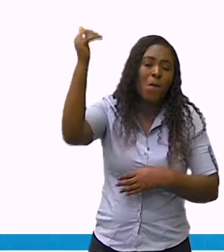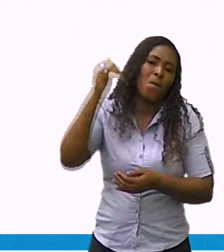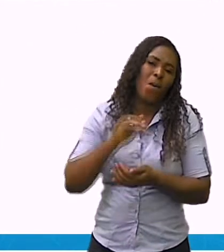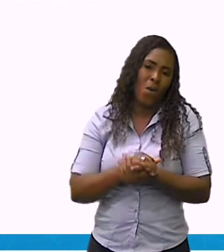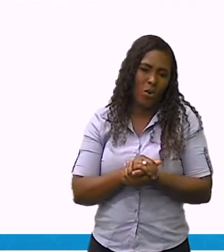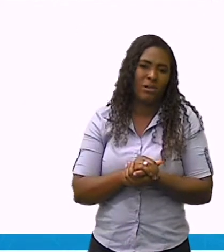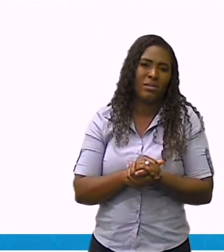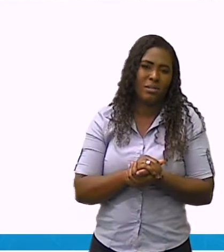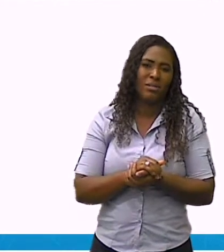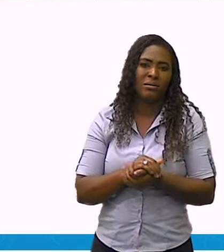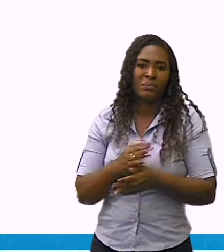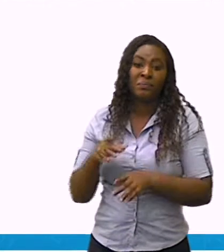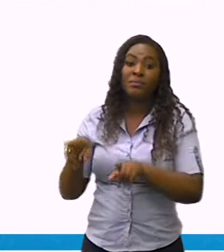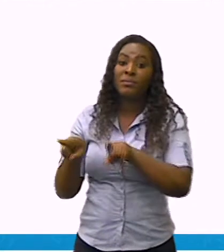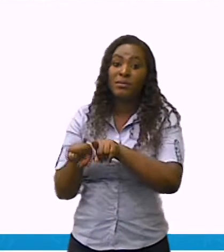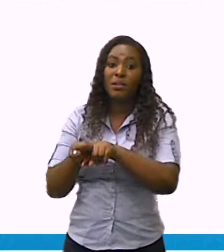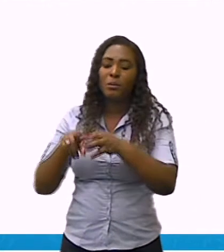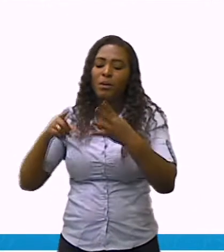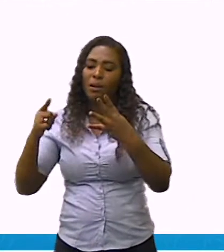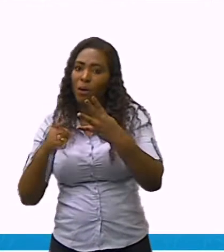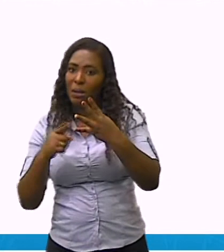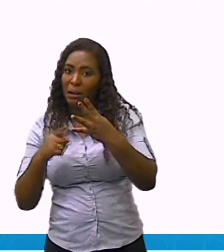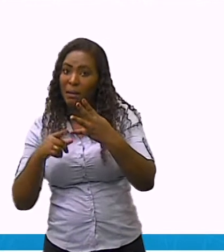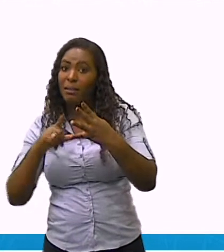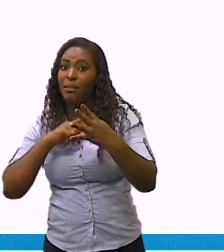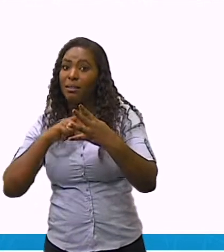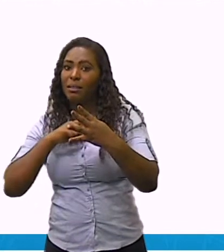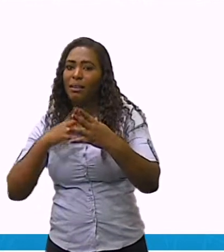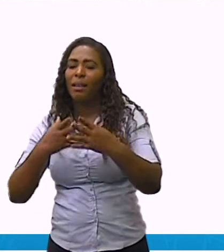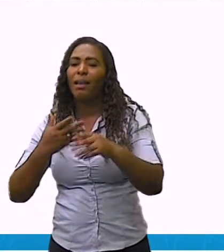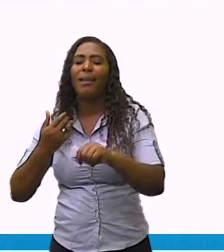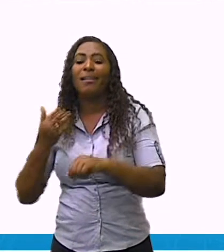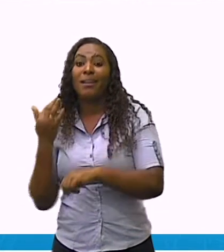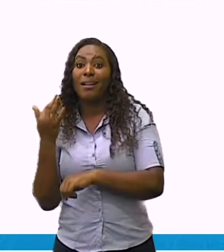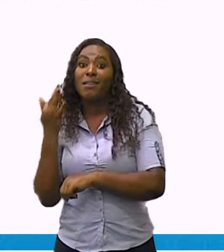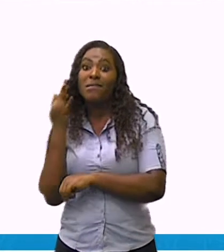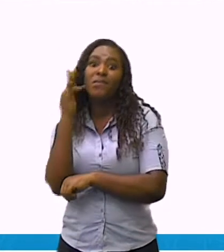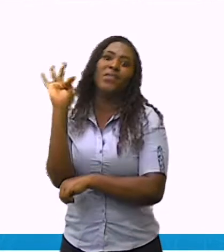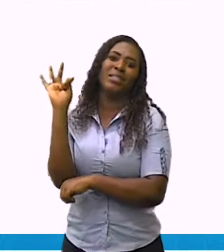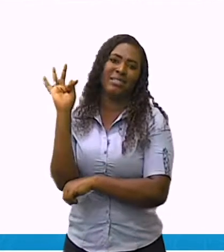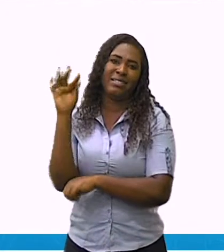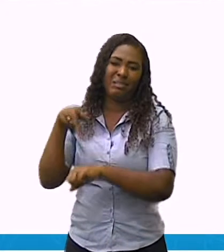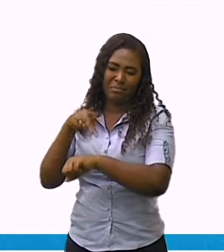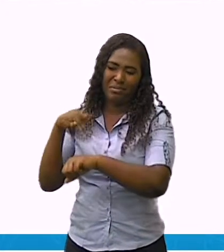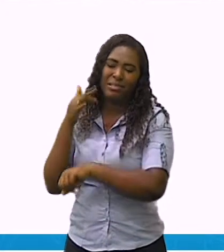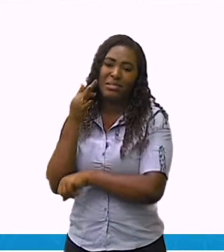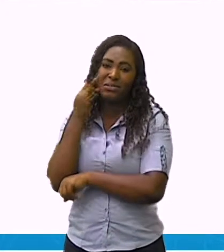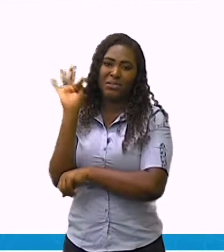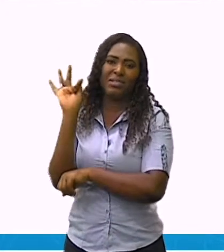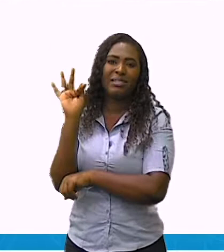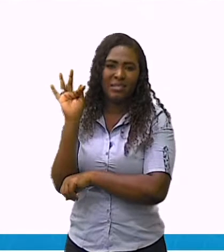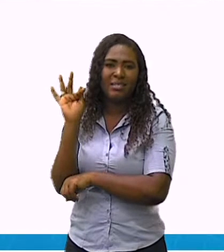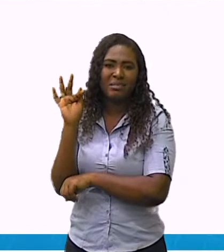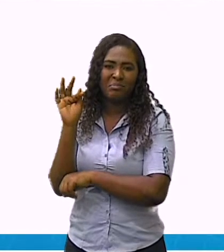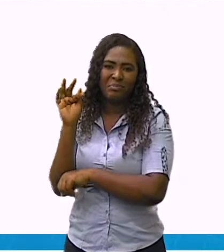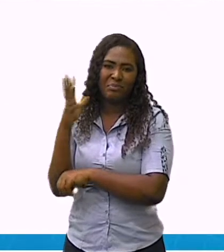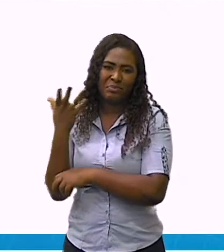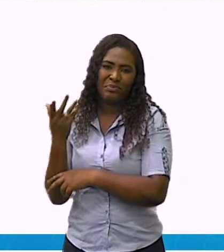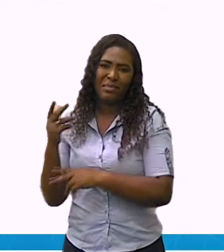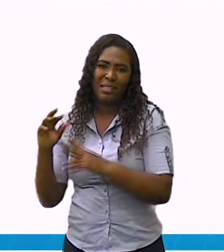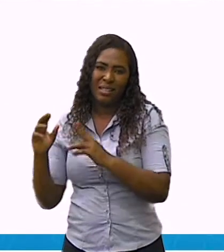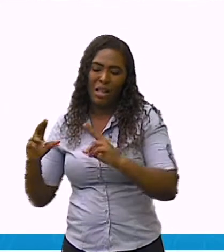a paisagem de Paris, na França, sendo que ao fundo desta imagem é